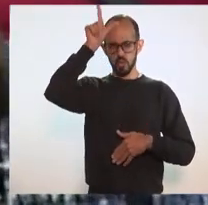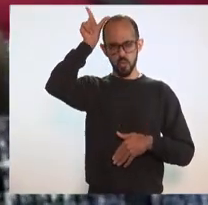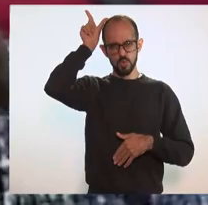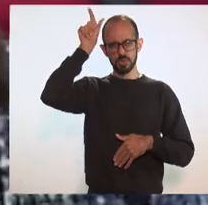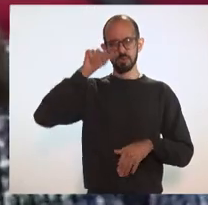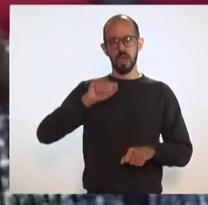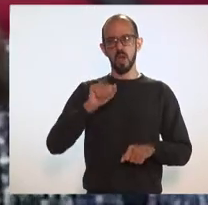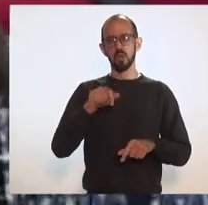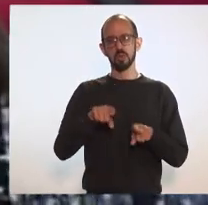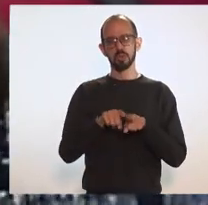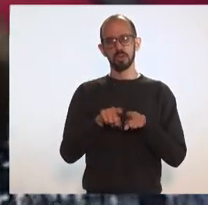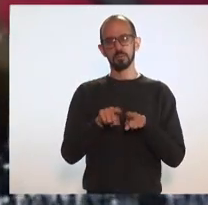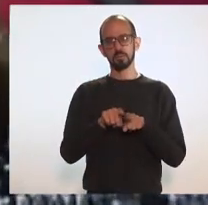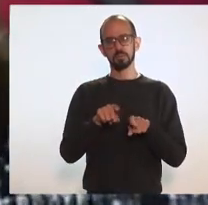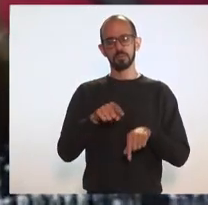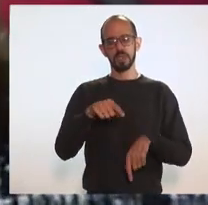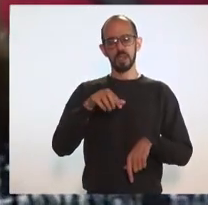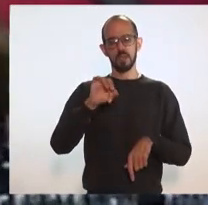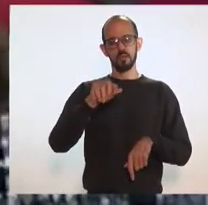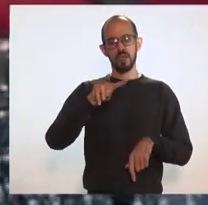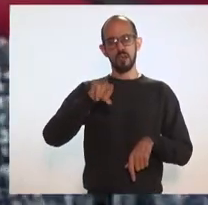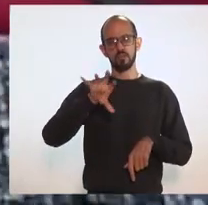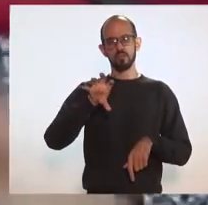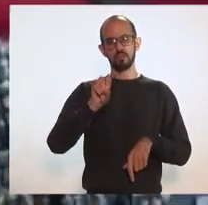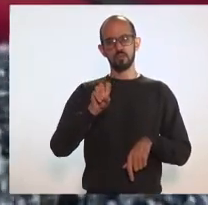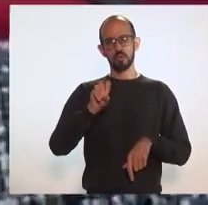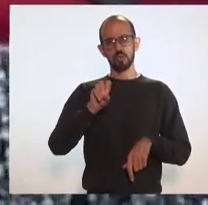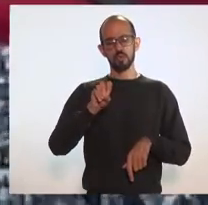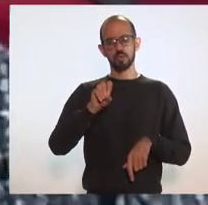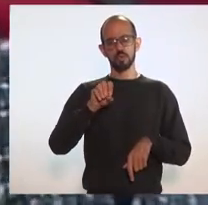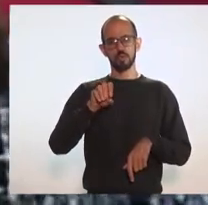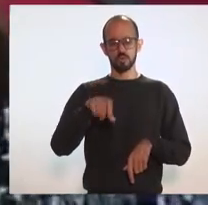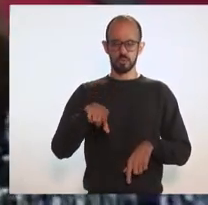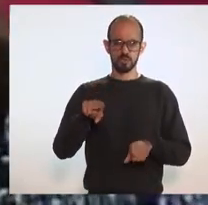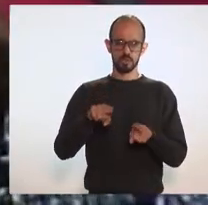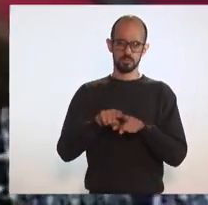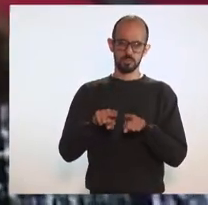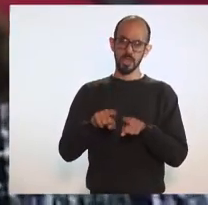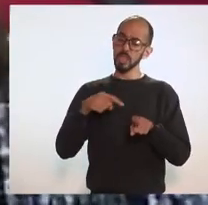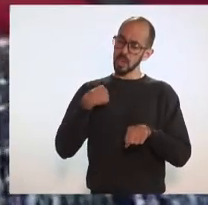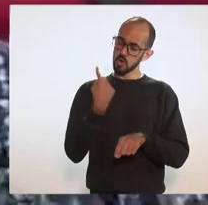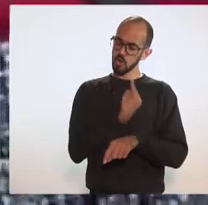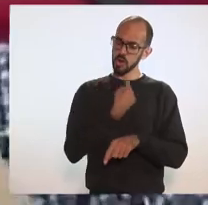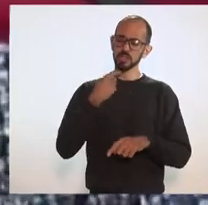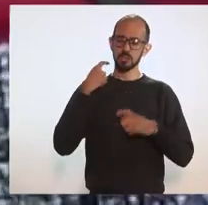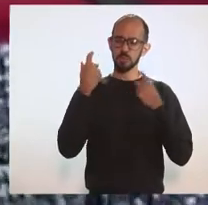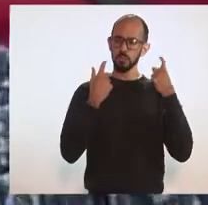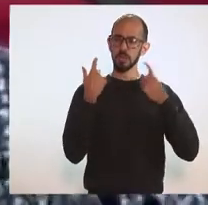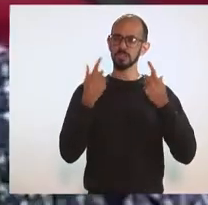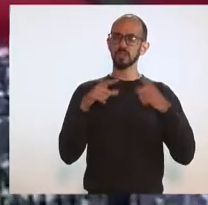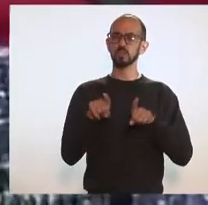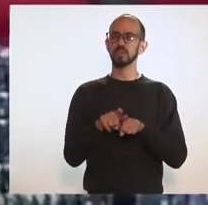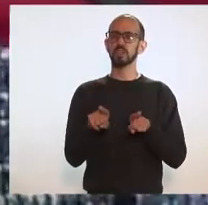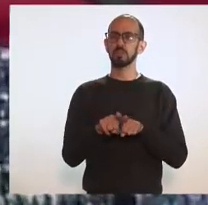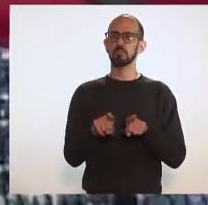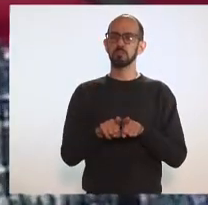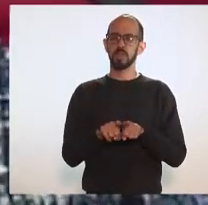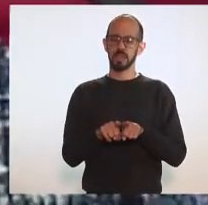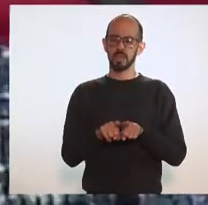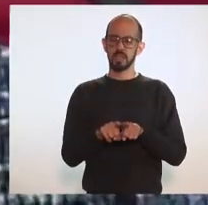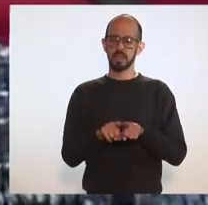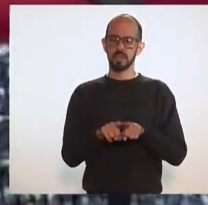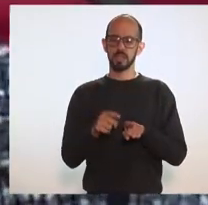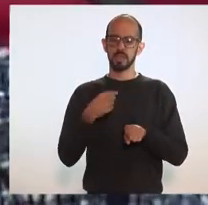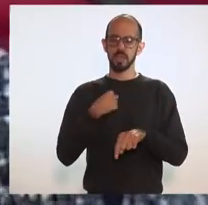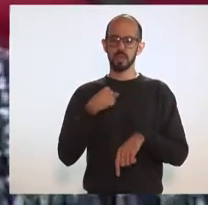Deputado Flávio serafini poster na sua preocupação que é também a nossa preocupação Deputado Flávio serafini eu